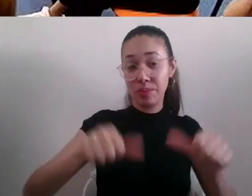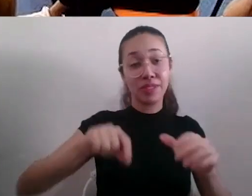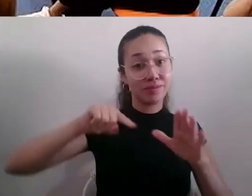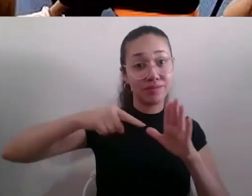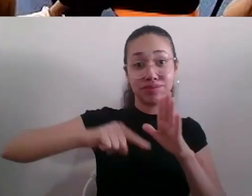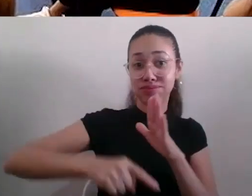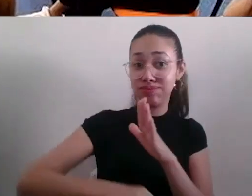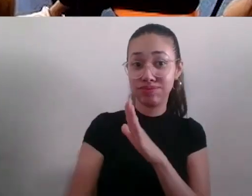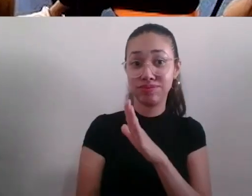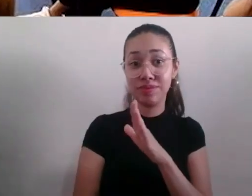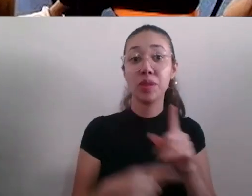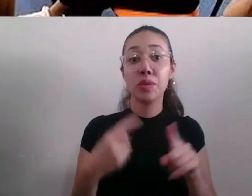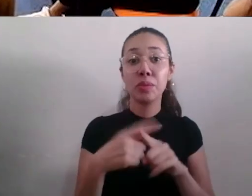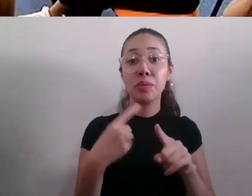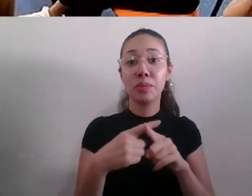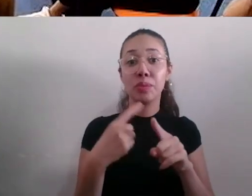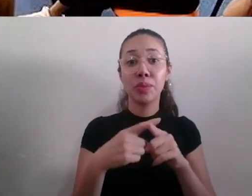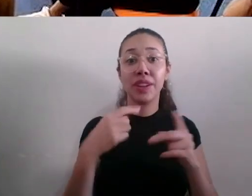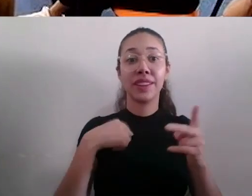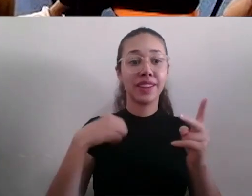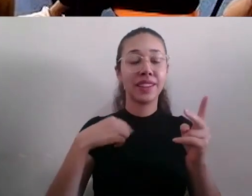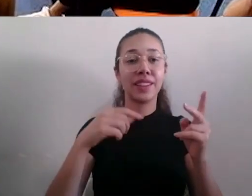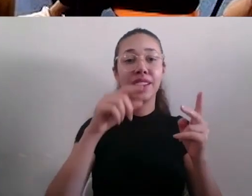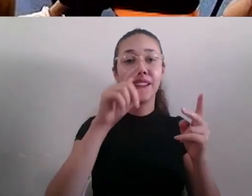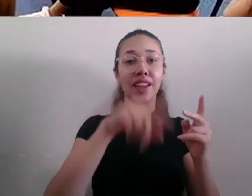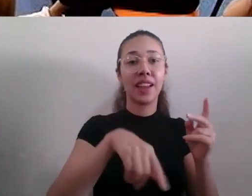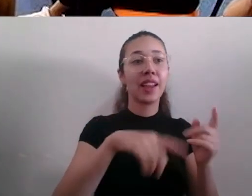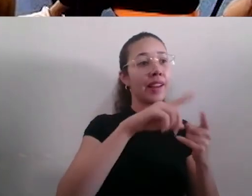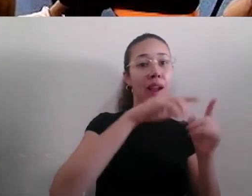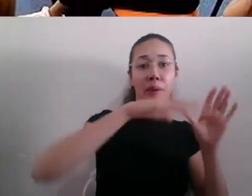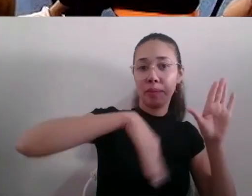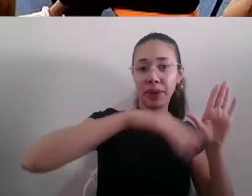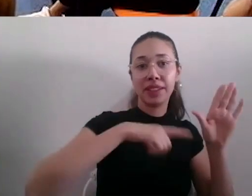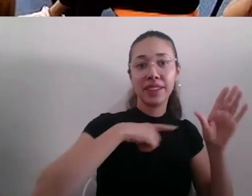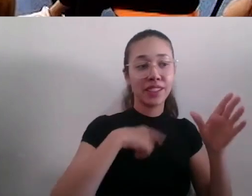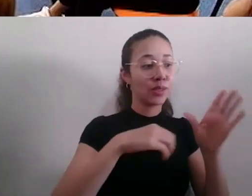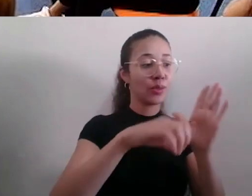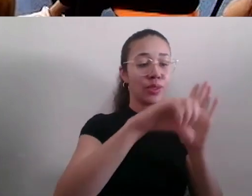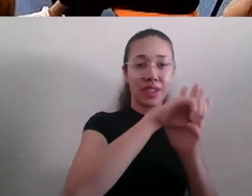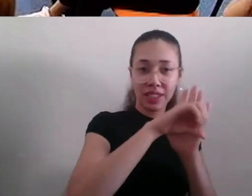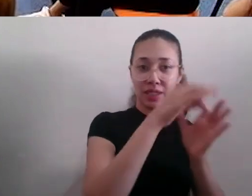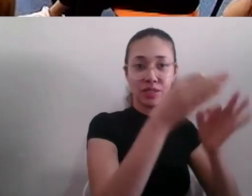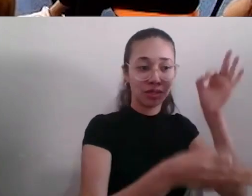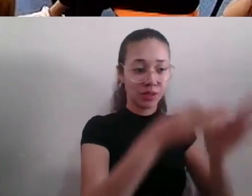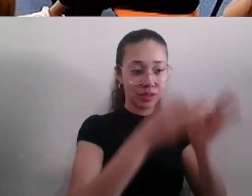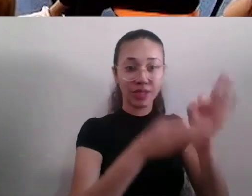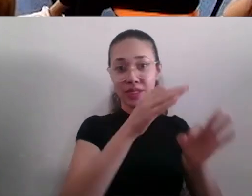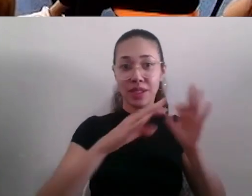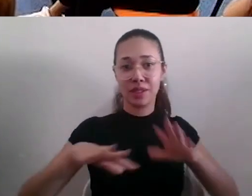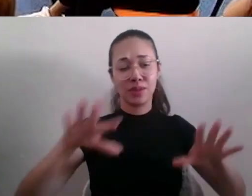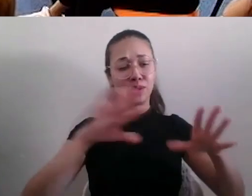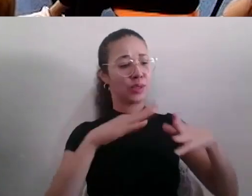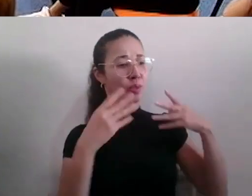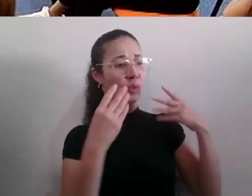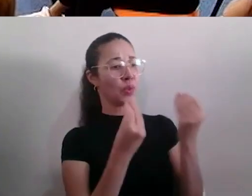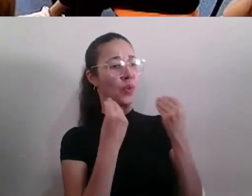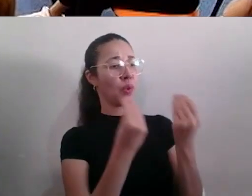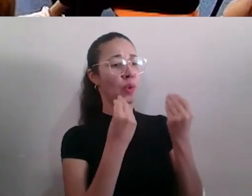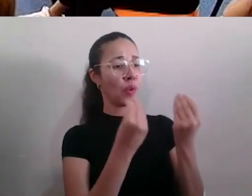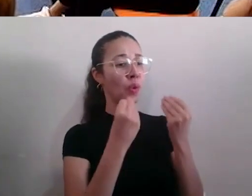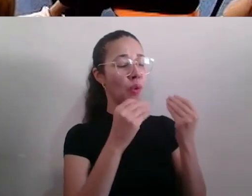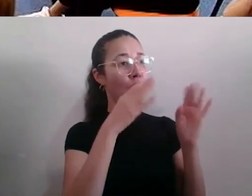crime, 2 julgamentos, mas uma defesa, enfim, absurda, que todo mundo concorda que é absurda, todo mundo